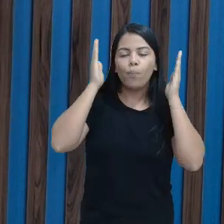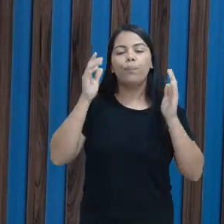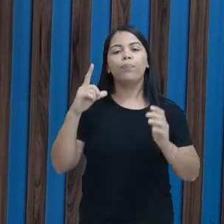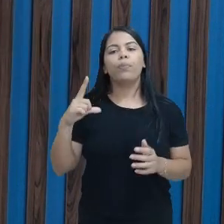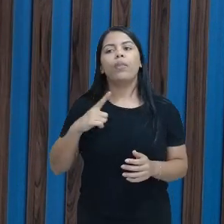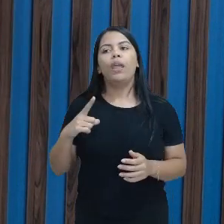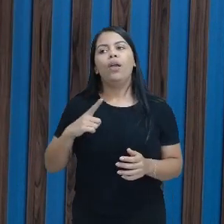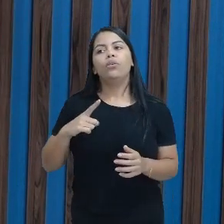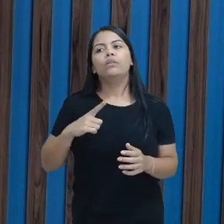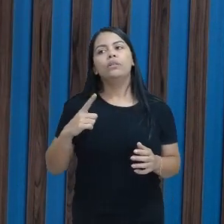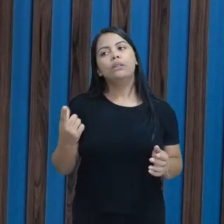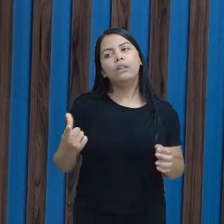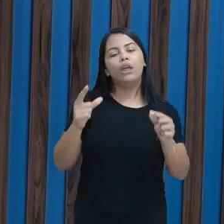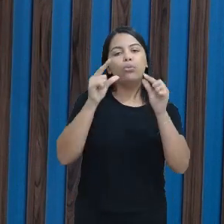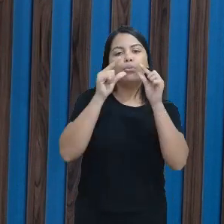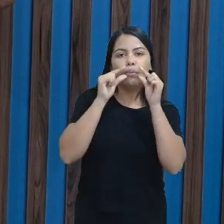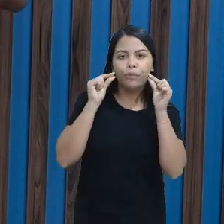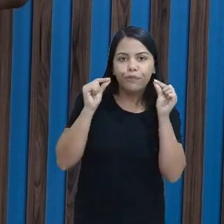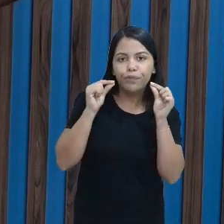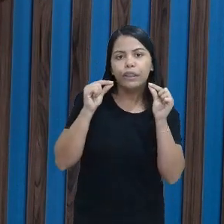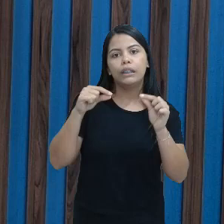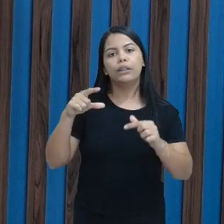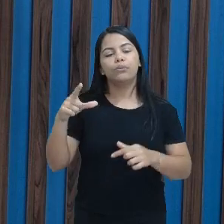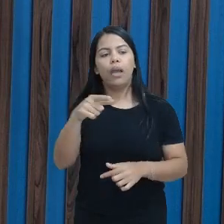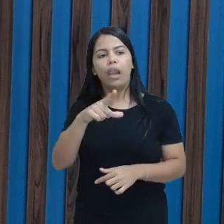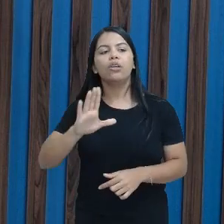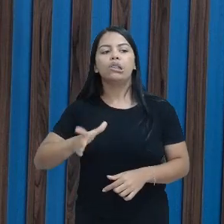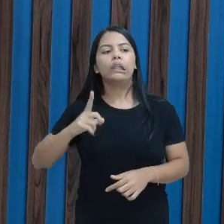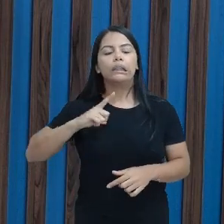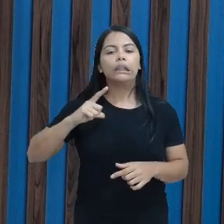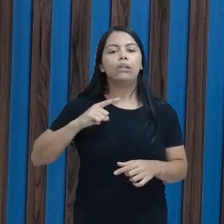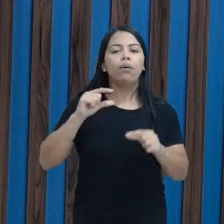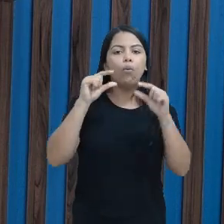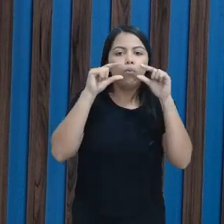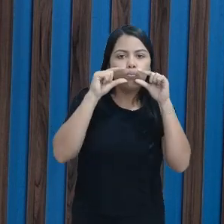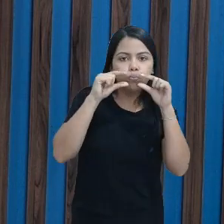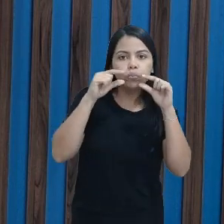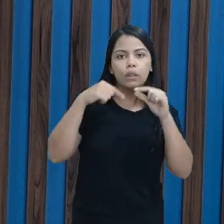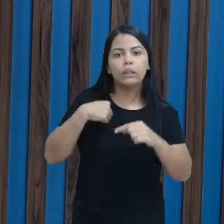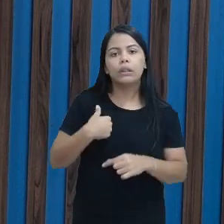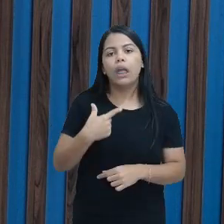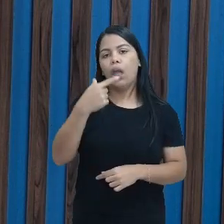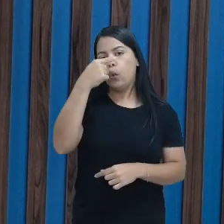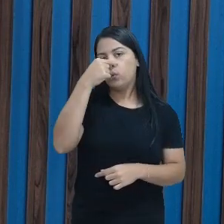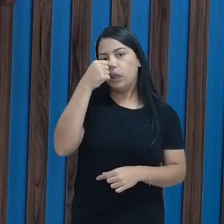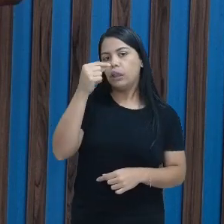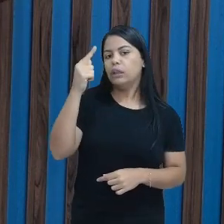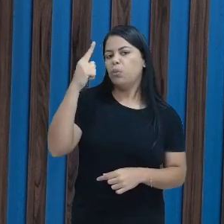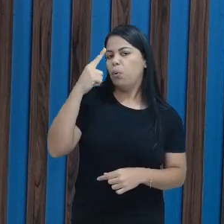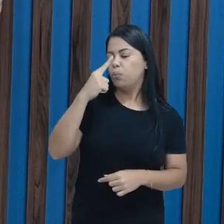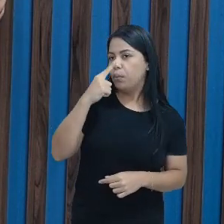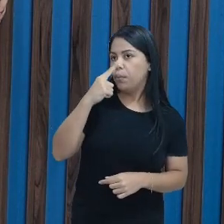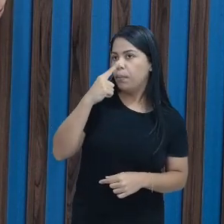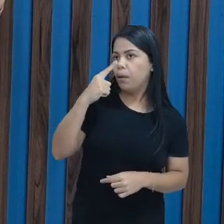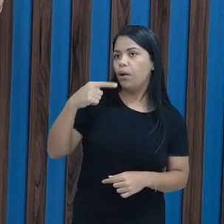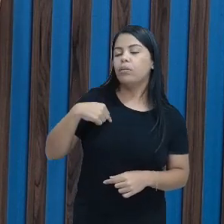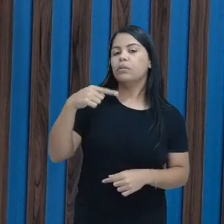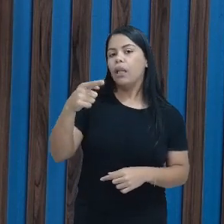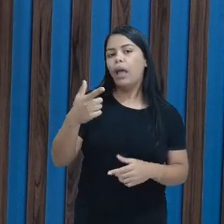tenho um lábiozinho bem mais afinilado, ela já tem um lábiozinho mais gordinho, tem o nariz mais achatado, o dela é